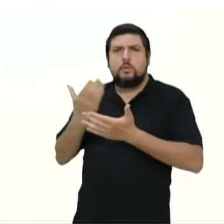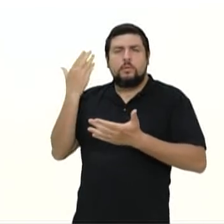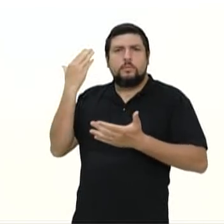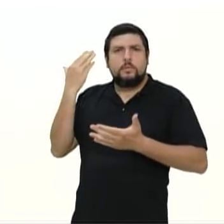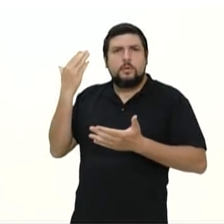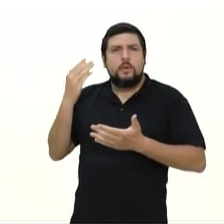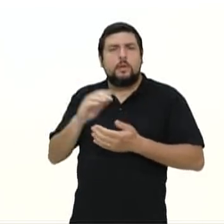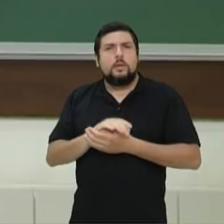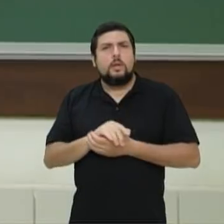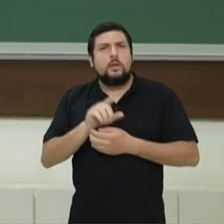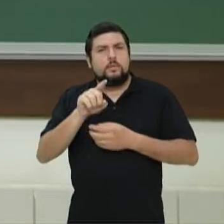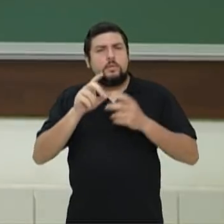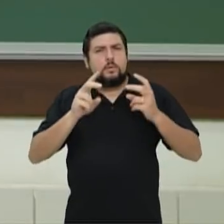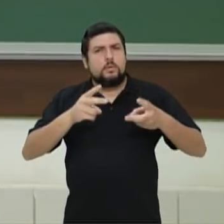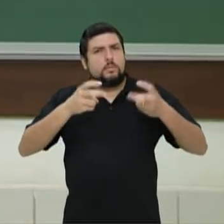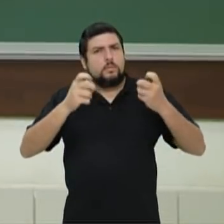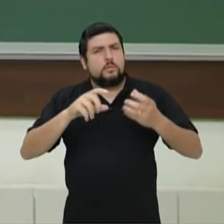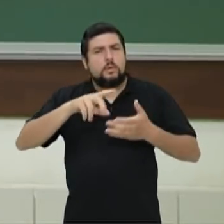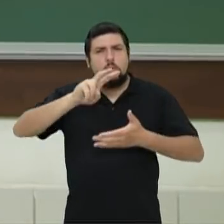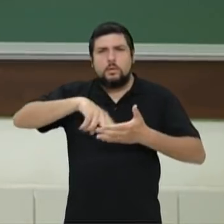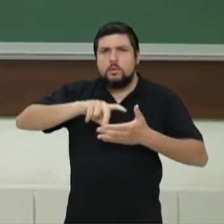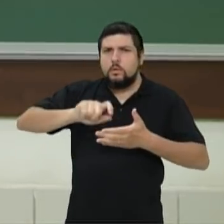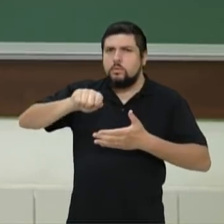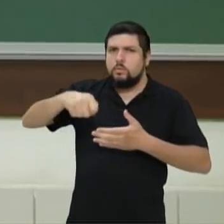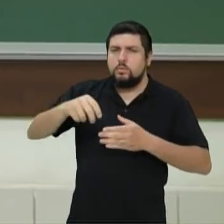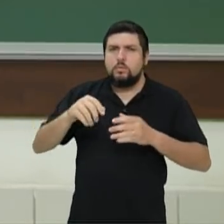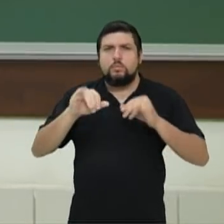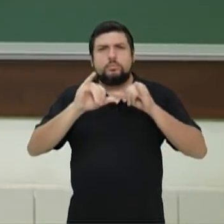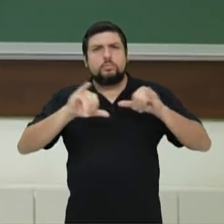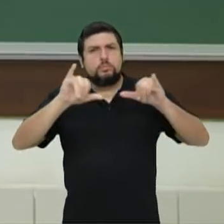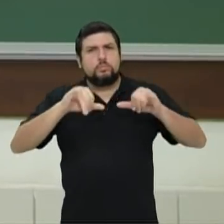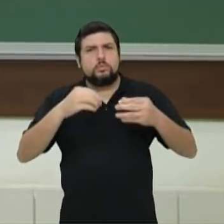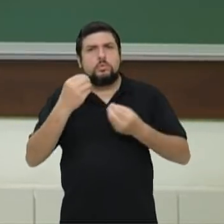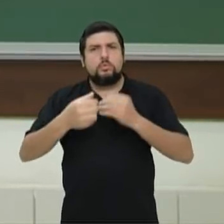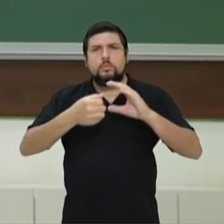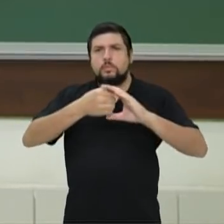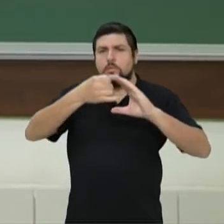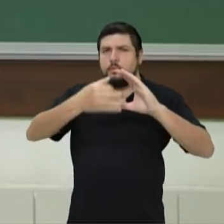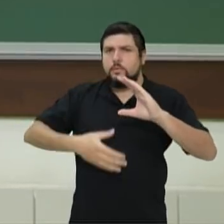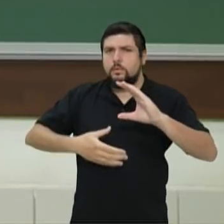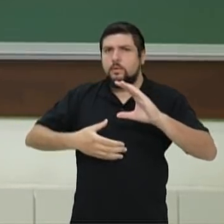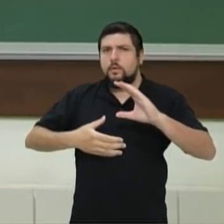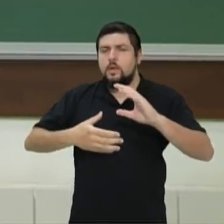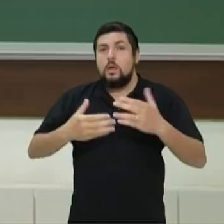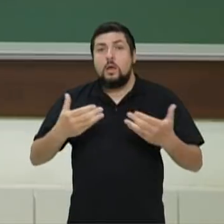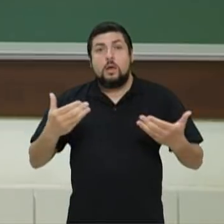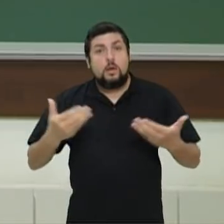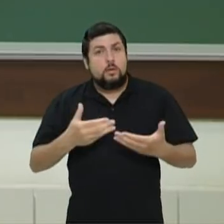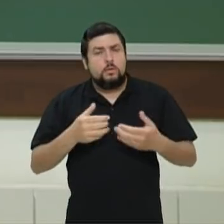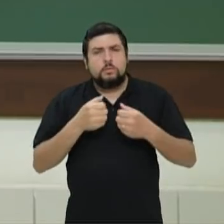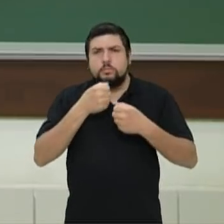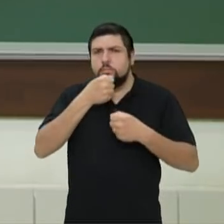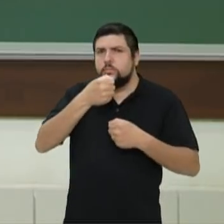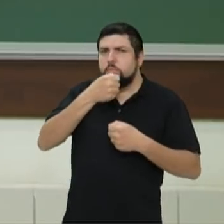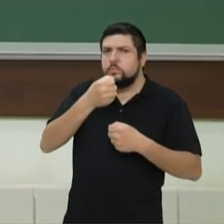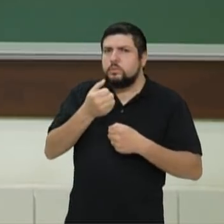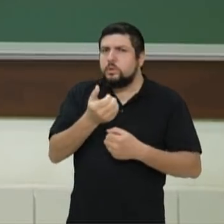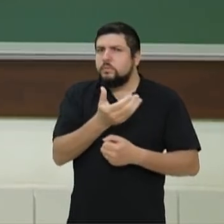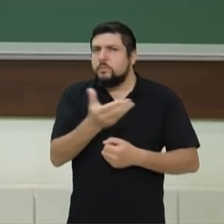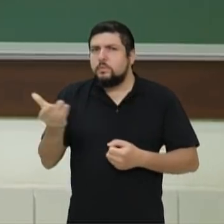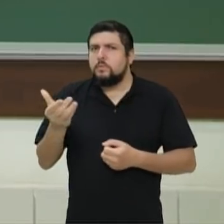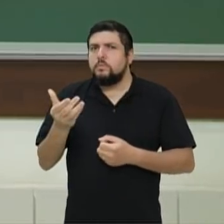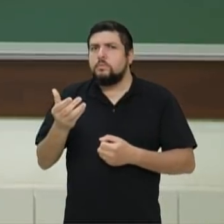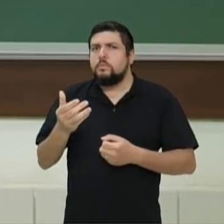mesmo? Vocês viram sobre notícia, vimos as características e agora trazendo a reportagem para vocês, será